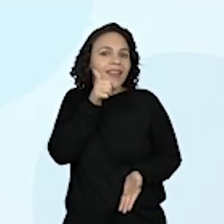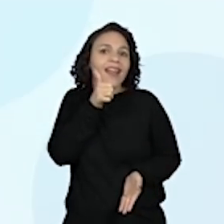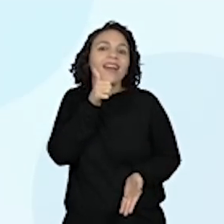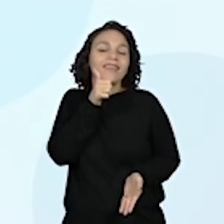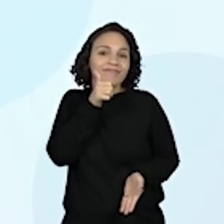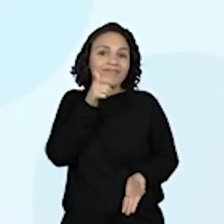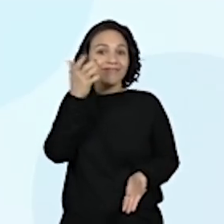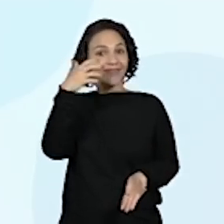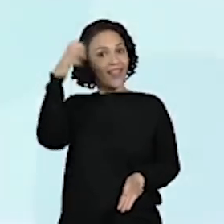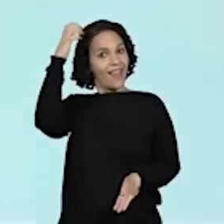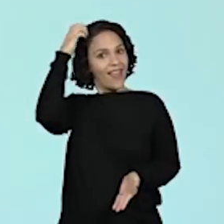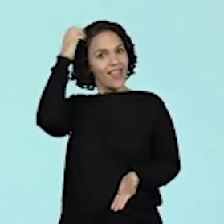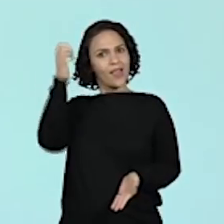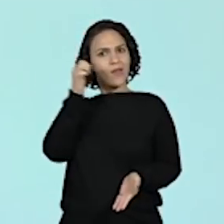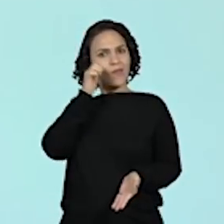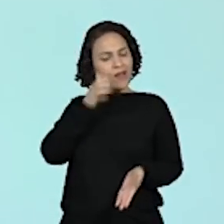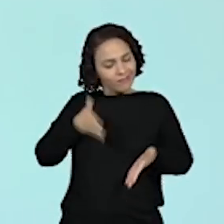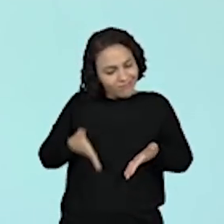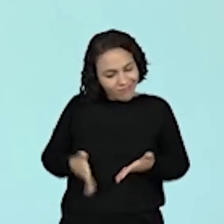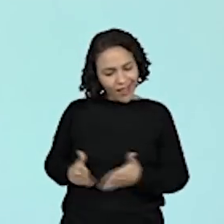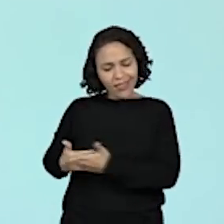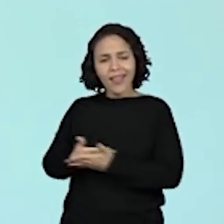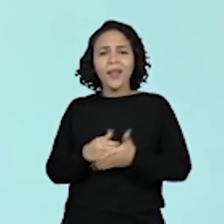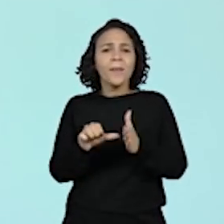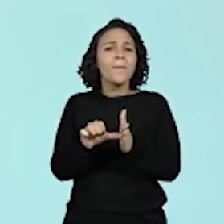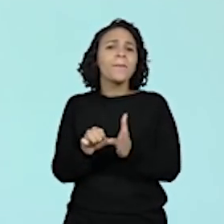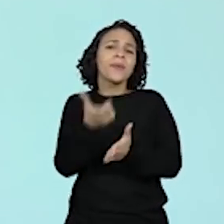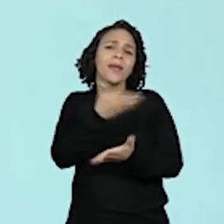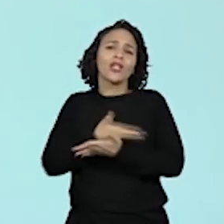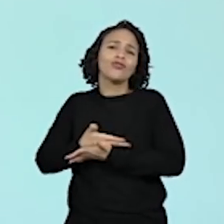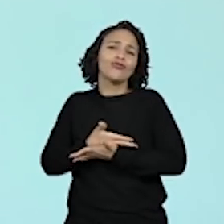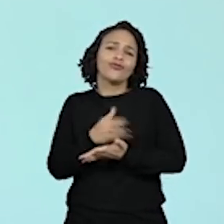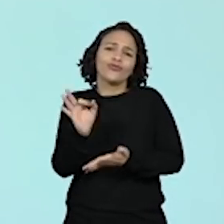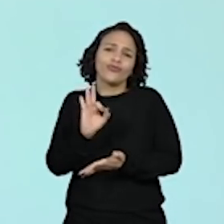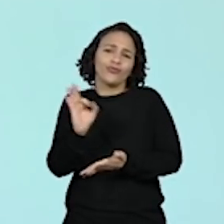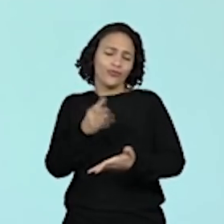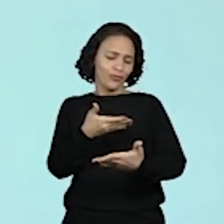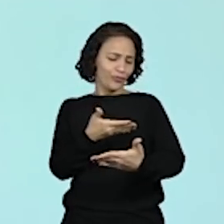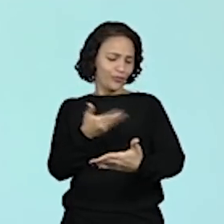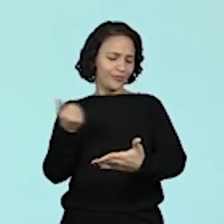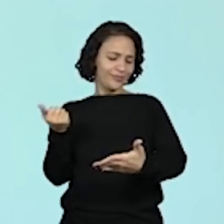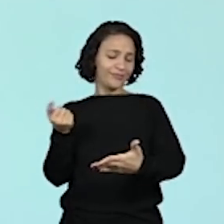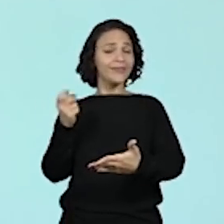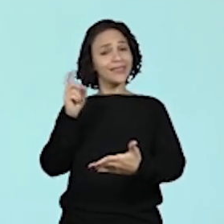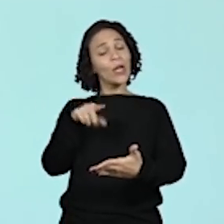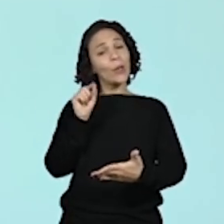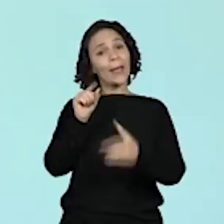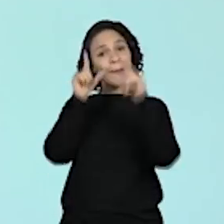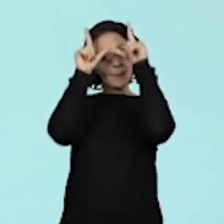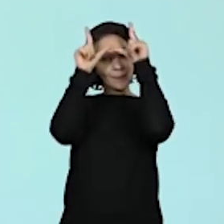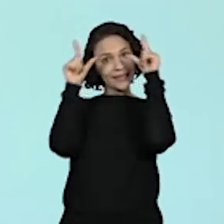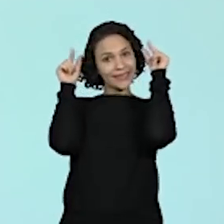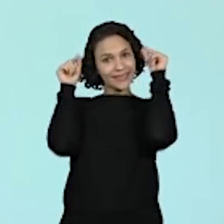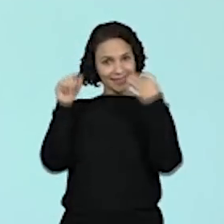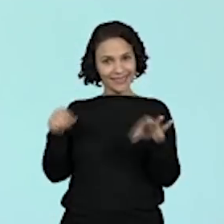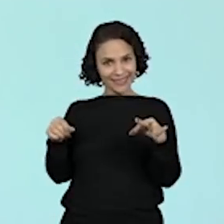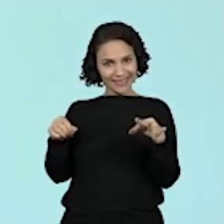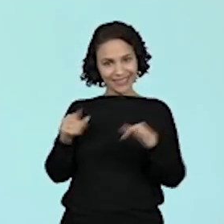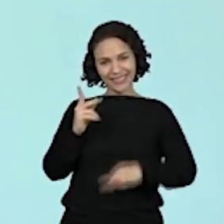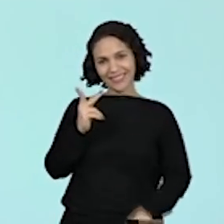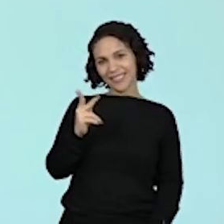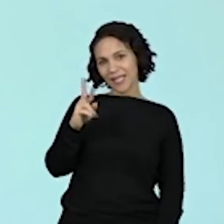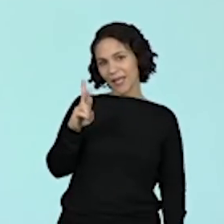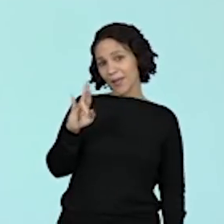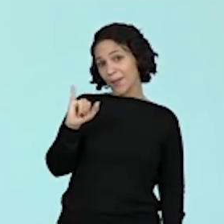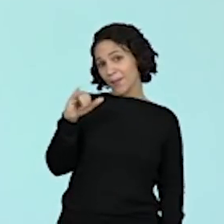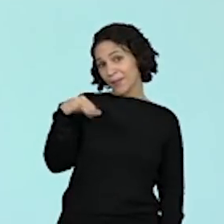A rainha deu à luz a uma menina, era a primeira filha do casal. Seria então uma princesa, não é, professora Fran? Com certeza, se é filha